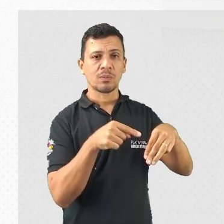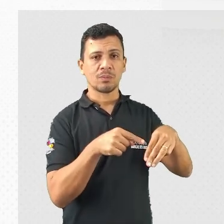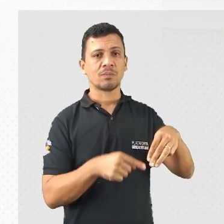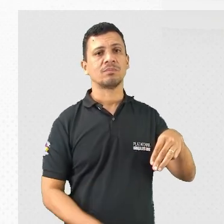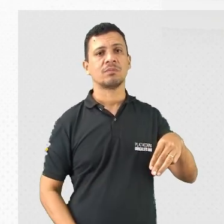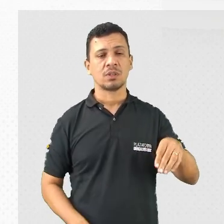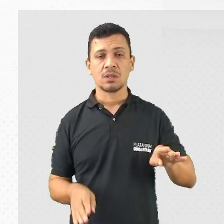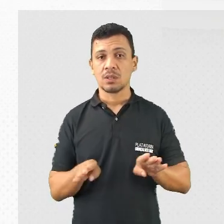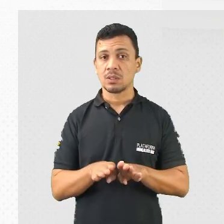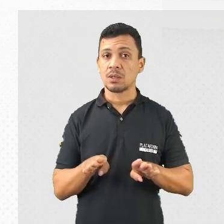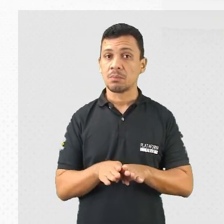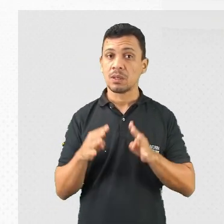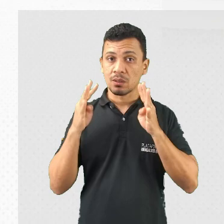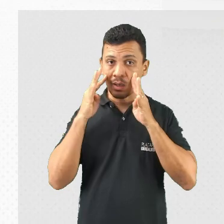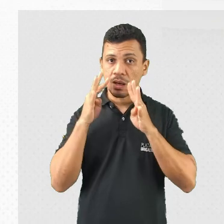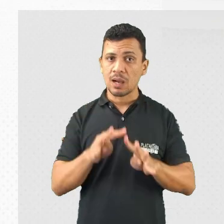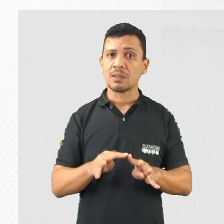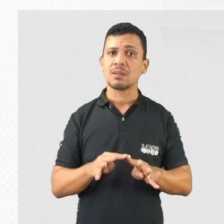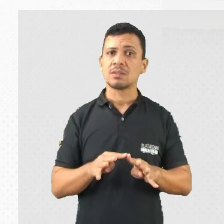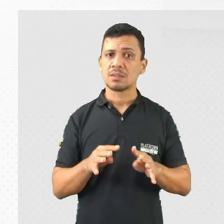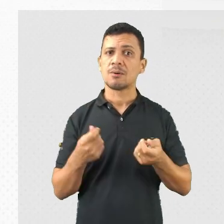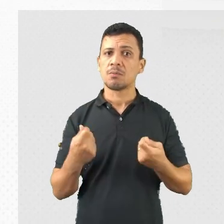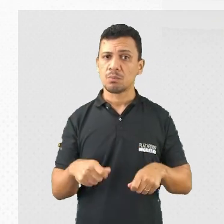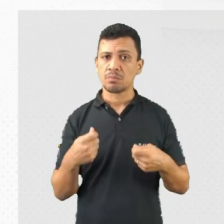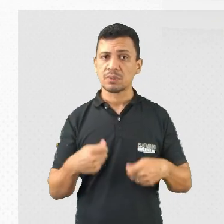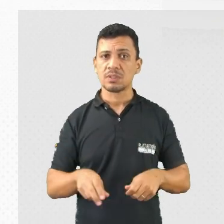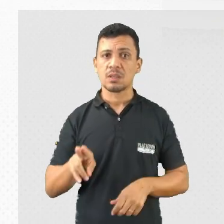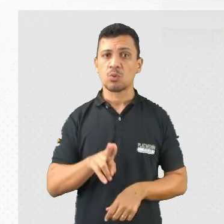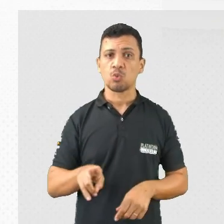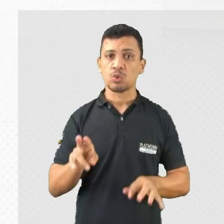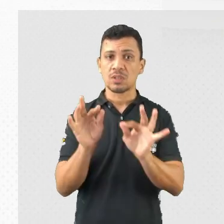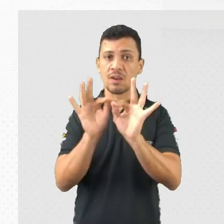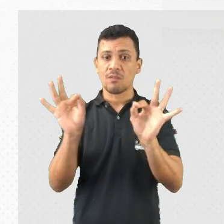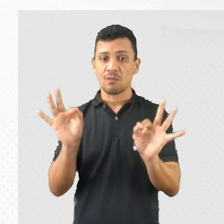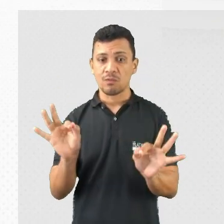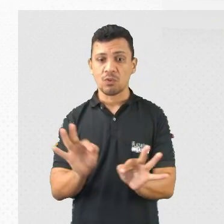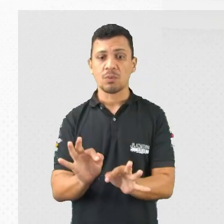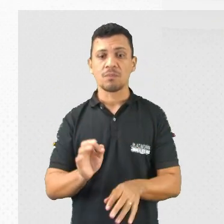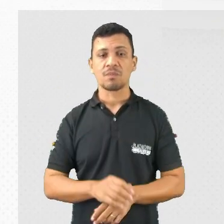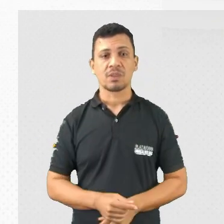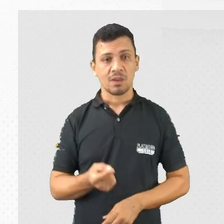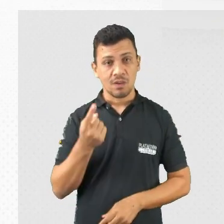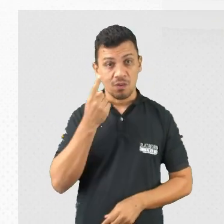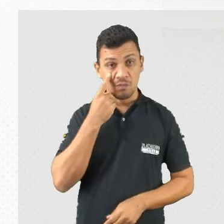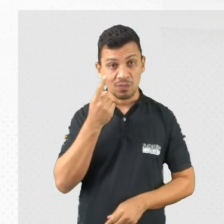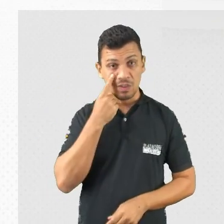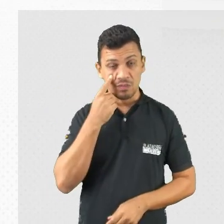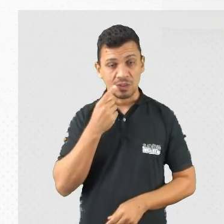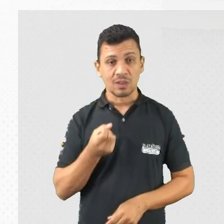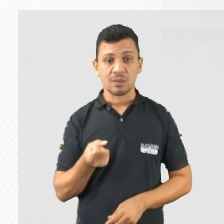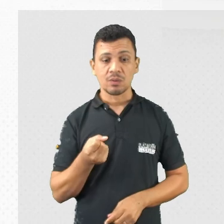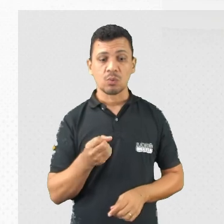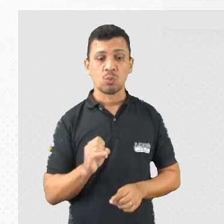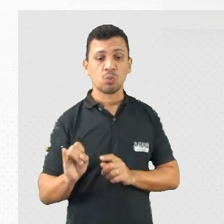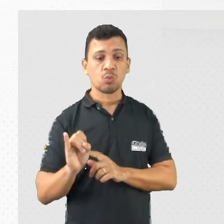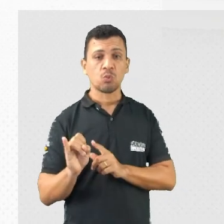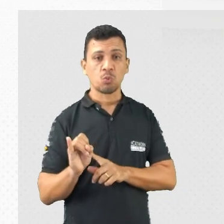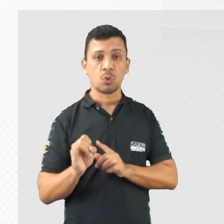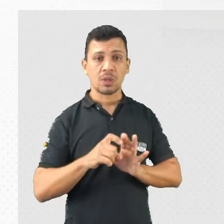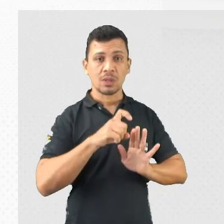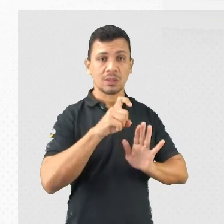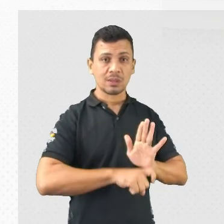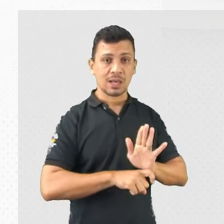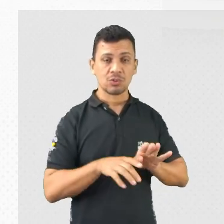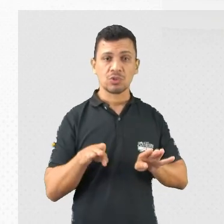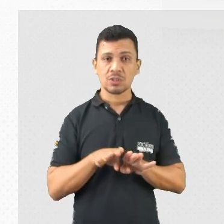ter atenção também sempre quando a gente for usar essa fórmula? Você tem que verificar a questão dessa taxa e o tempo, né? Então,